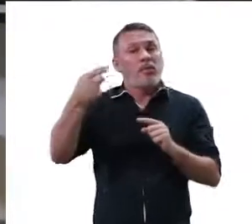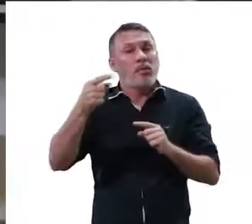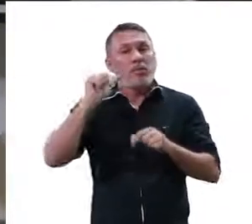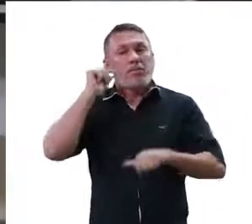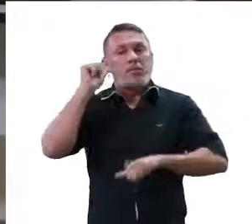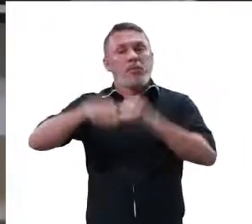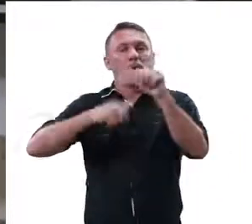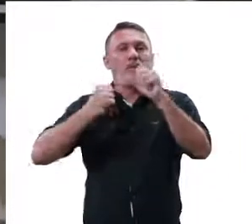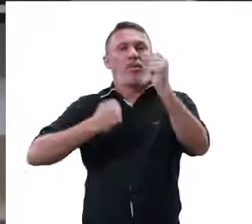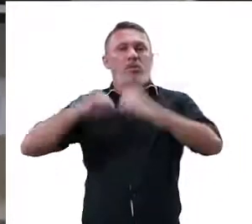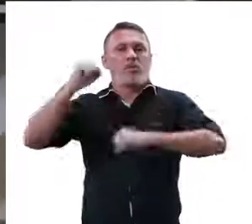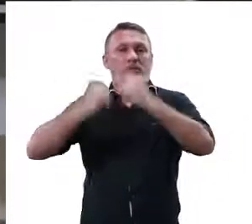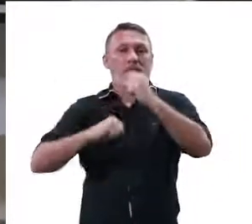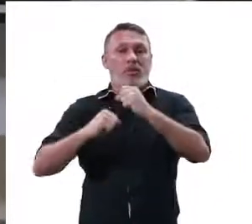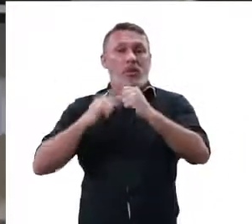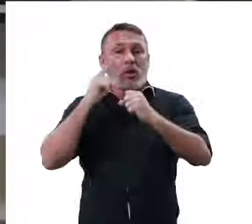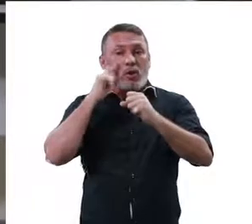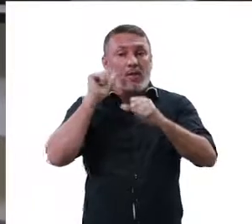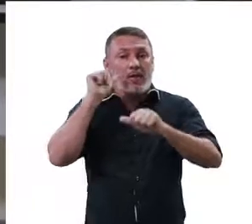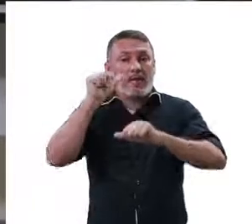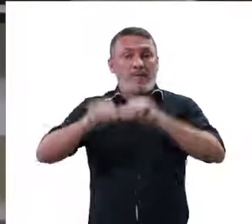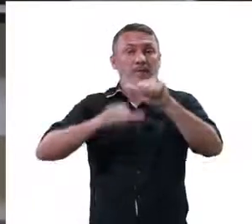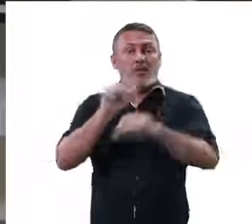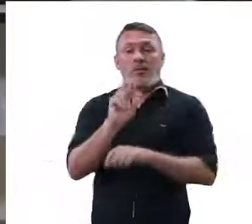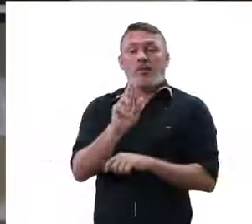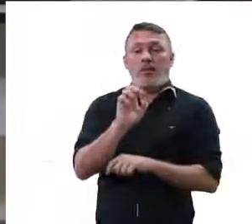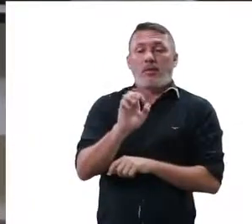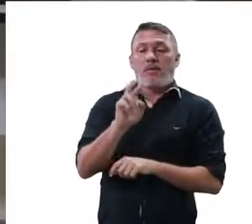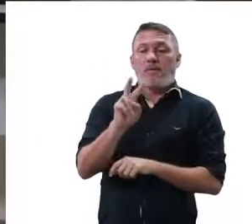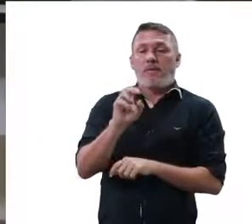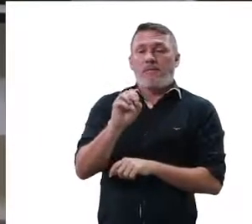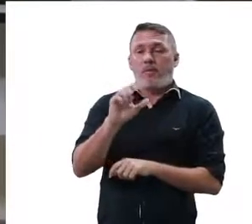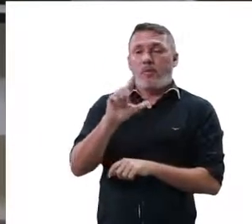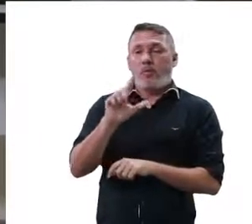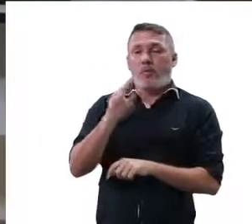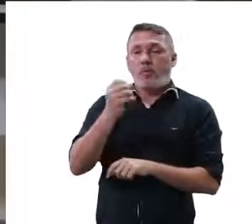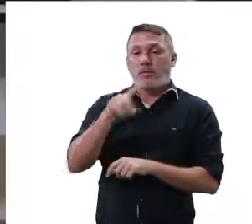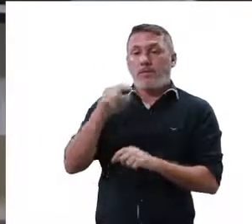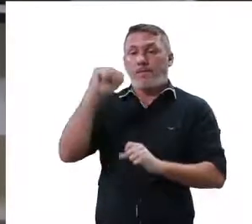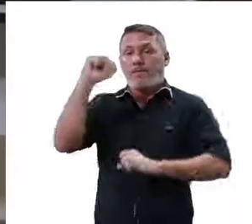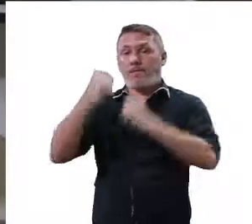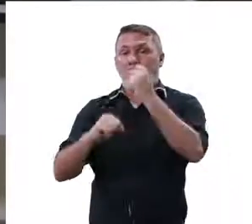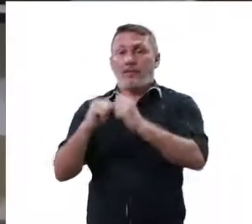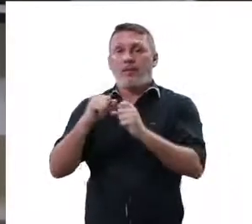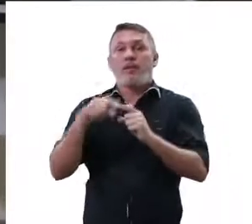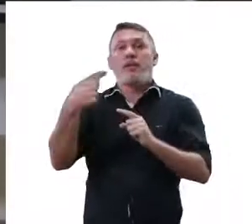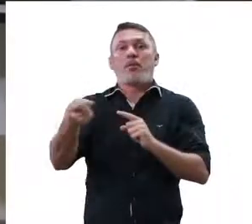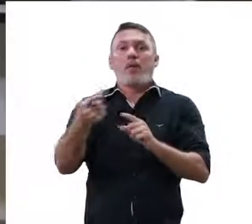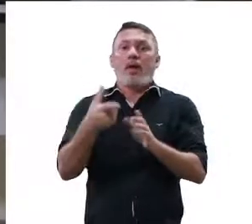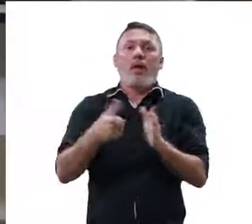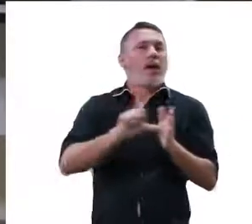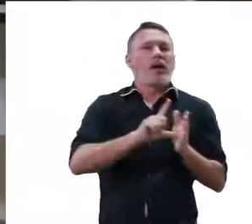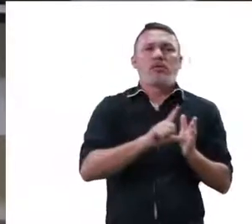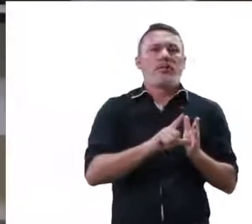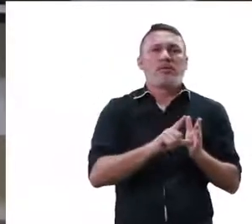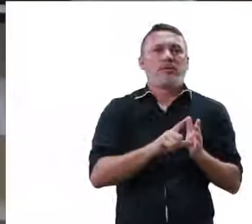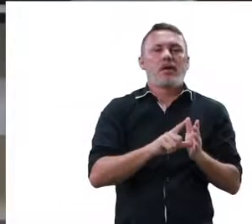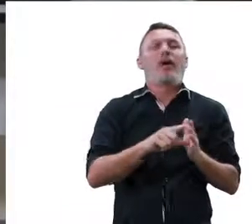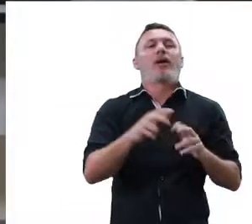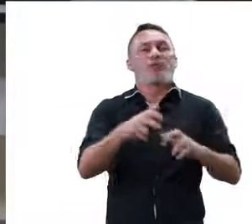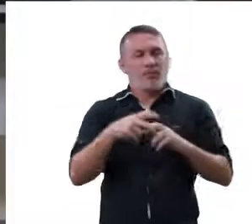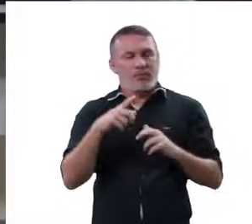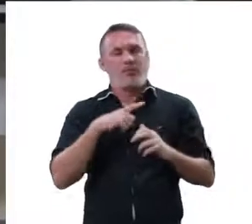antes. É um fenômeno a partir da Revolução Industrial. E aí isso vai, como já havia colocado,